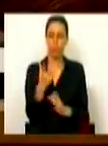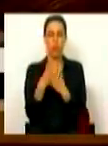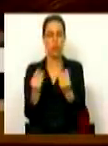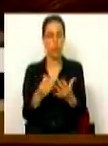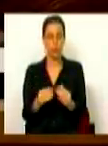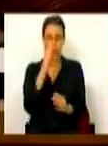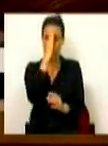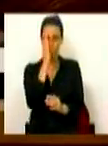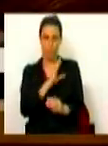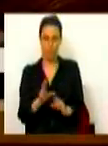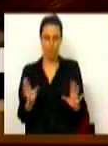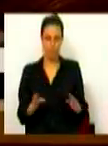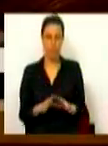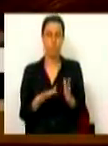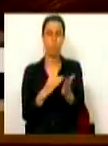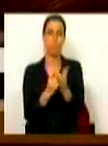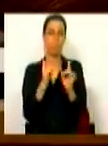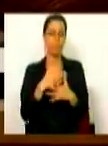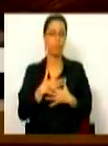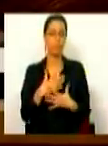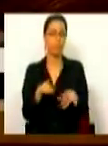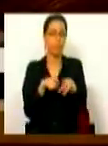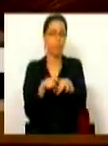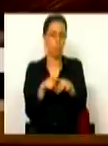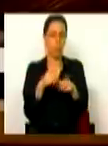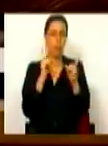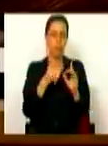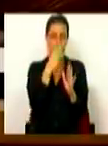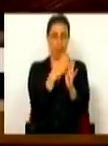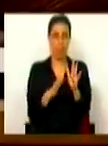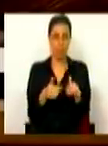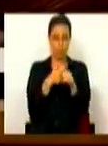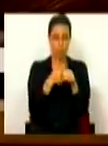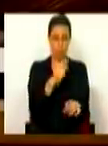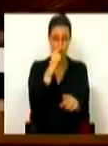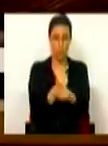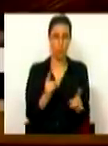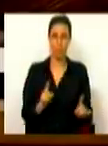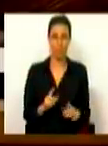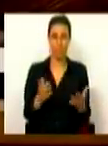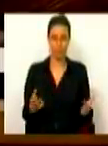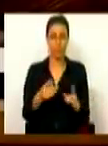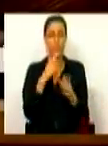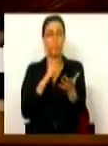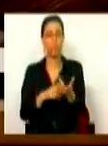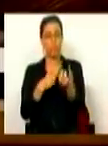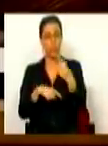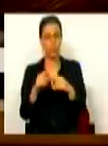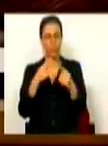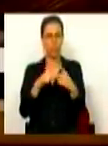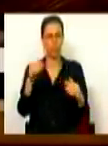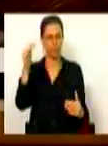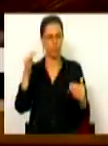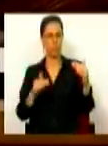serem conhecidas, nem sempre a vontade política para as implementar segue ao mesmo ritmo. E as razões para este